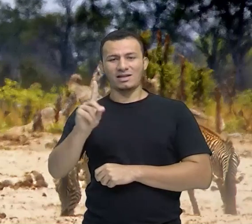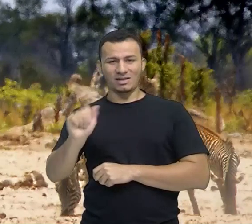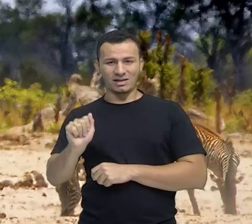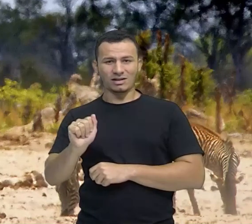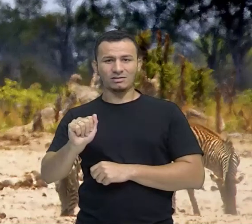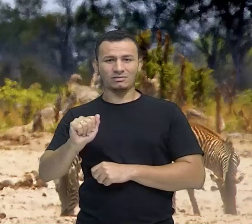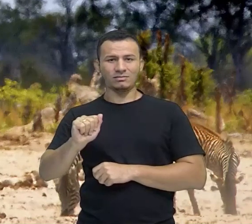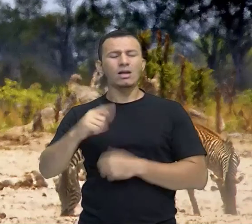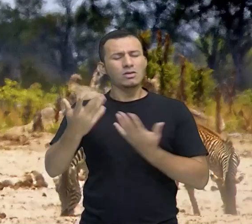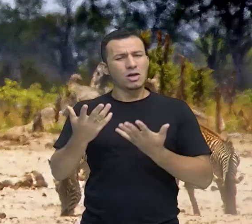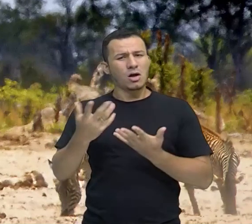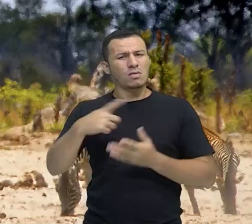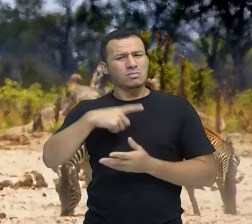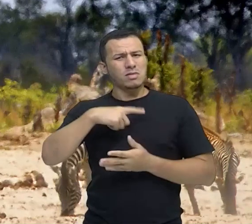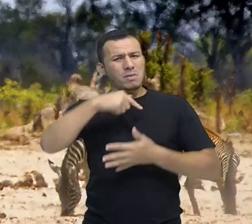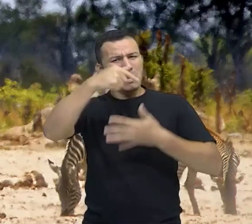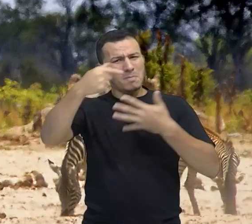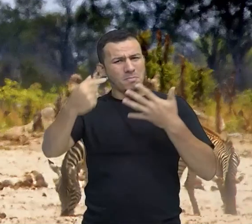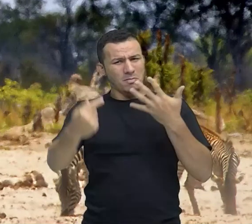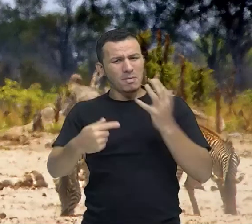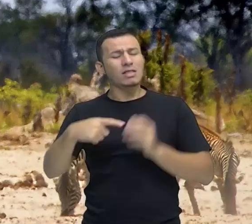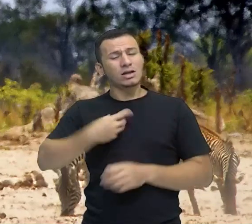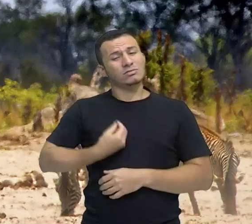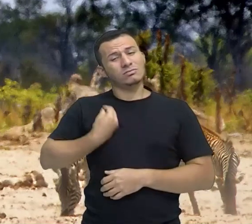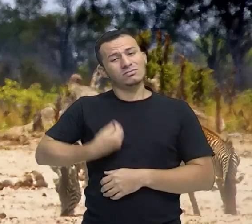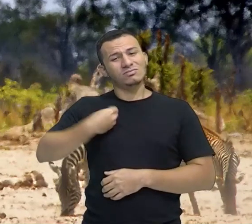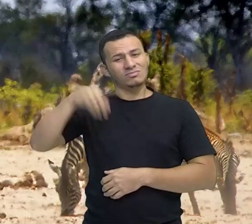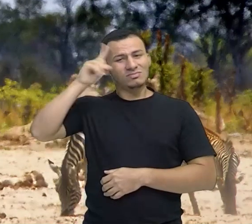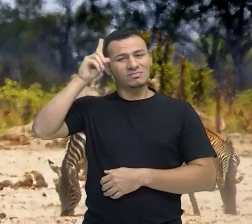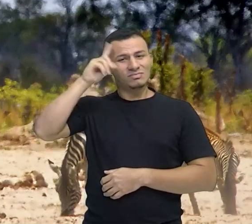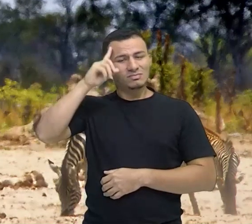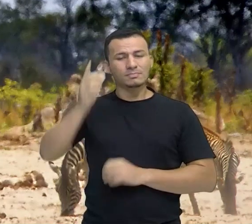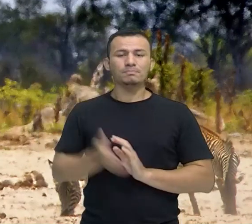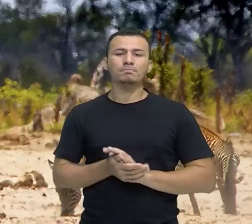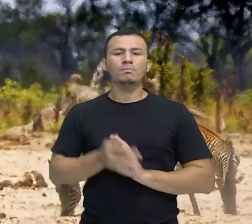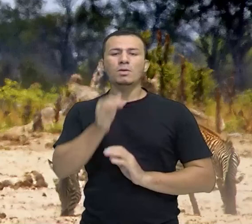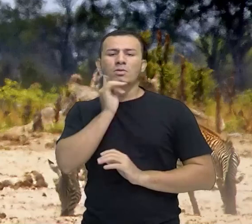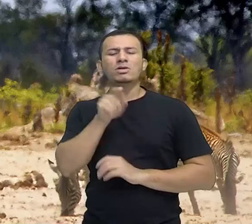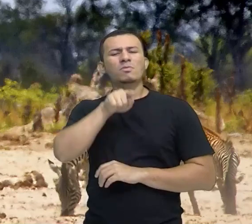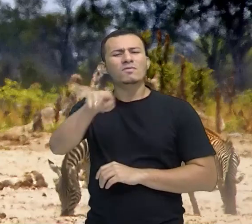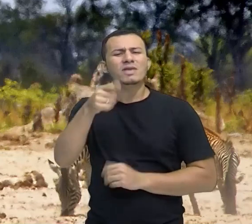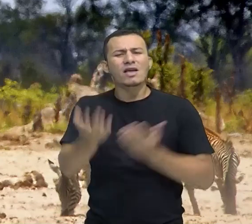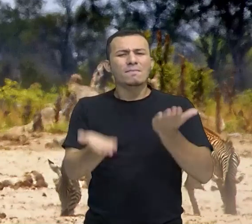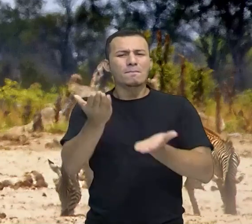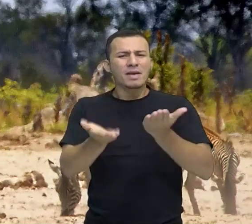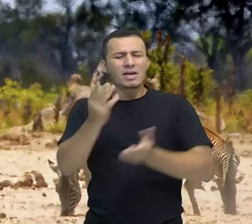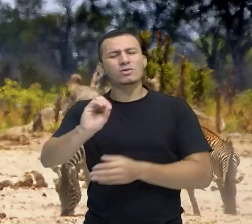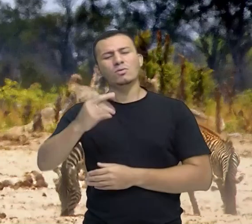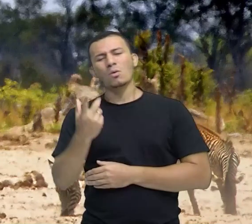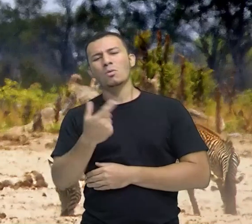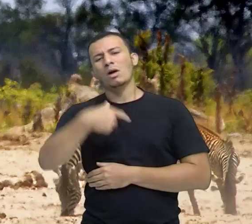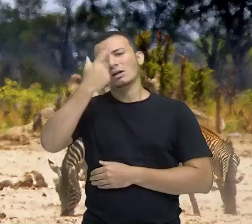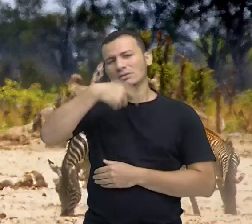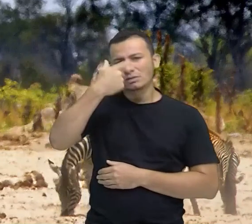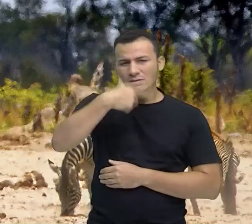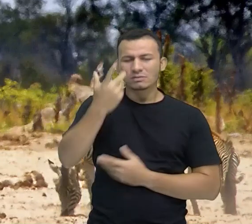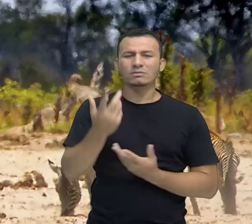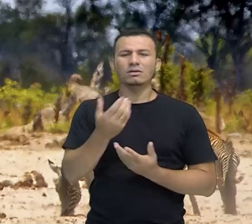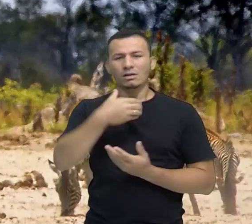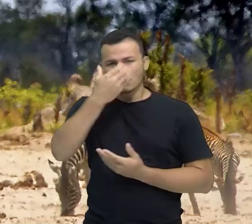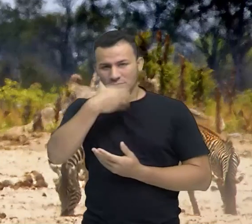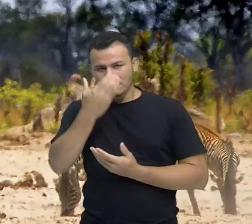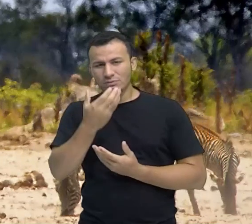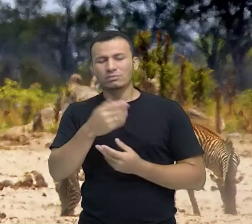medidas estão presentes no nosso cotidiano, tá certo? Quando você vai se pesar, quando você vai pesar alguma fruta, quando você vai pesar